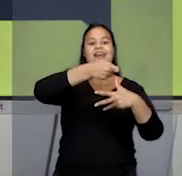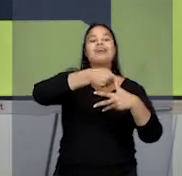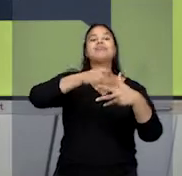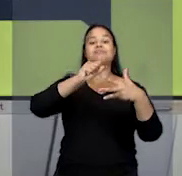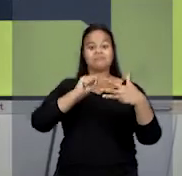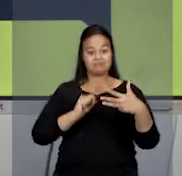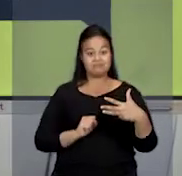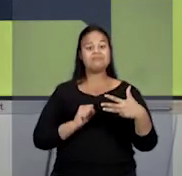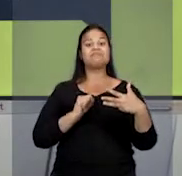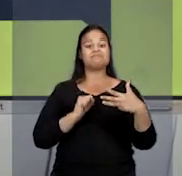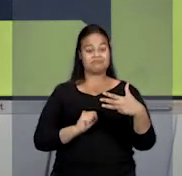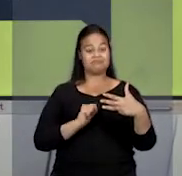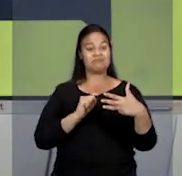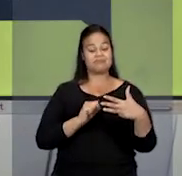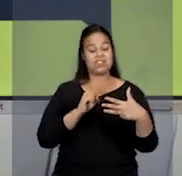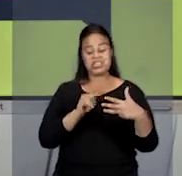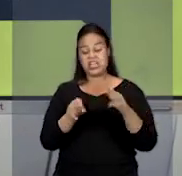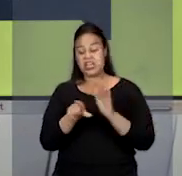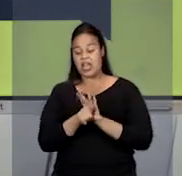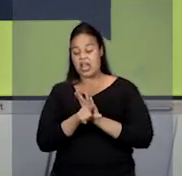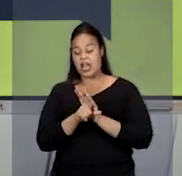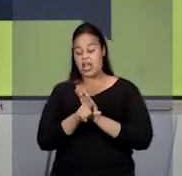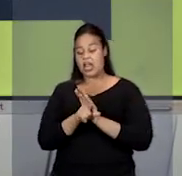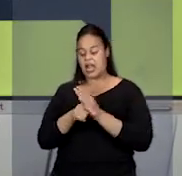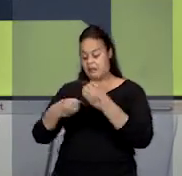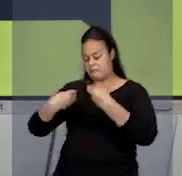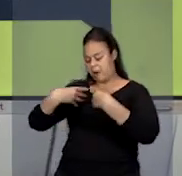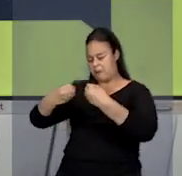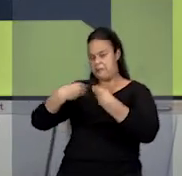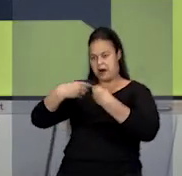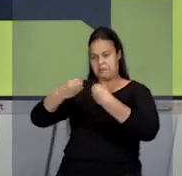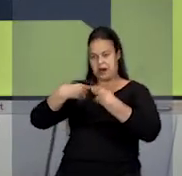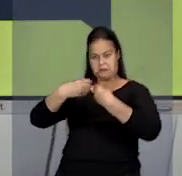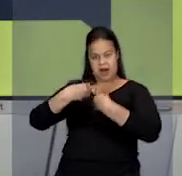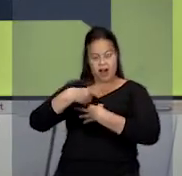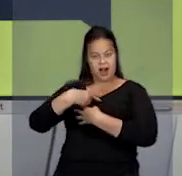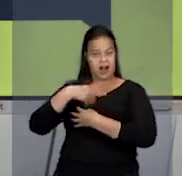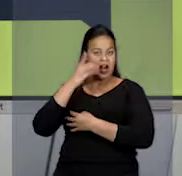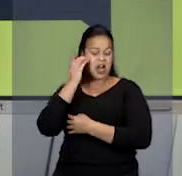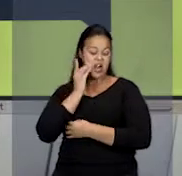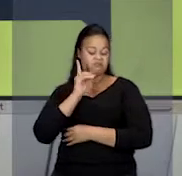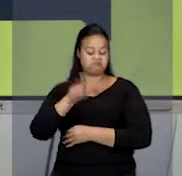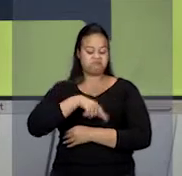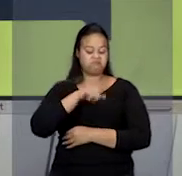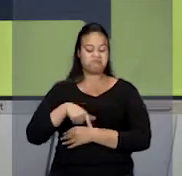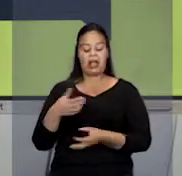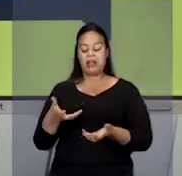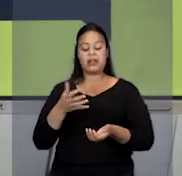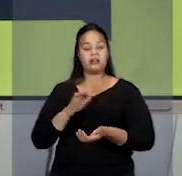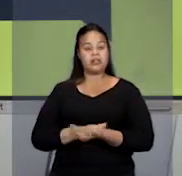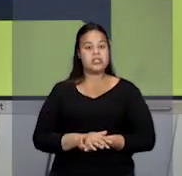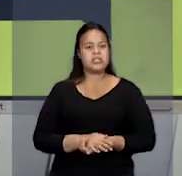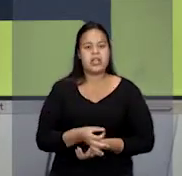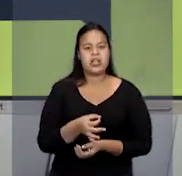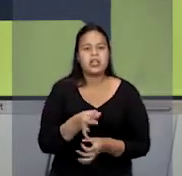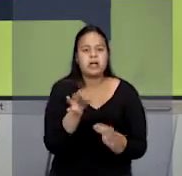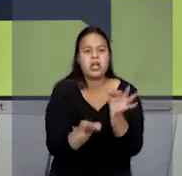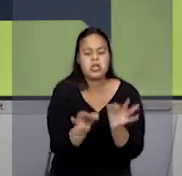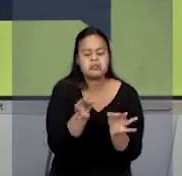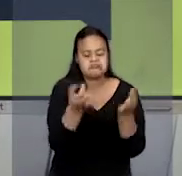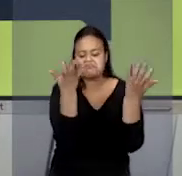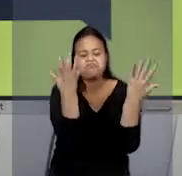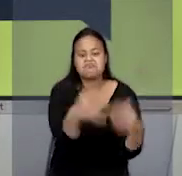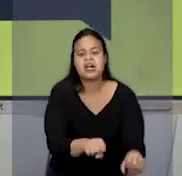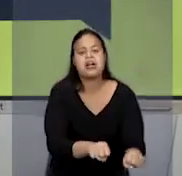lei que não favorecesse o Dom Pedro, ele podia cortar. Se houvesse um julgamento que o Dom Pedro não